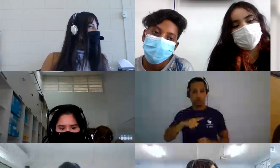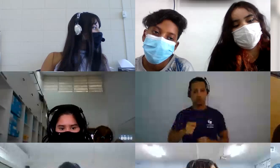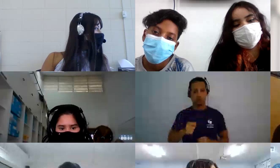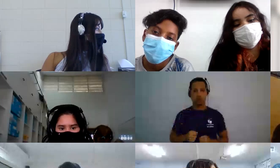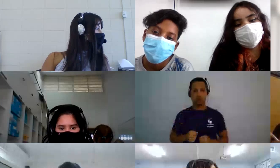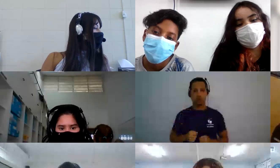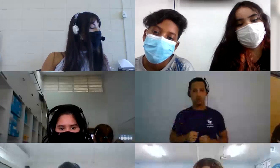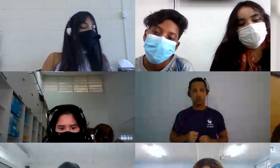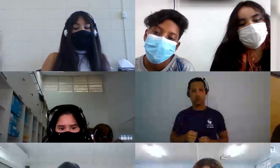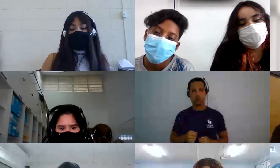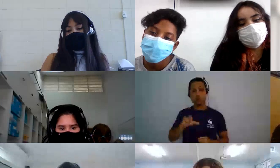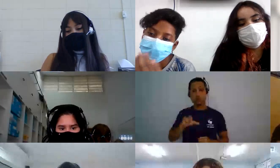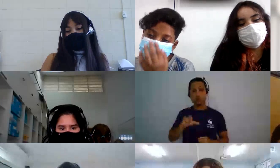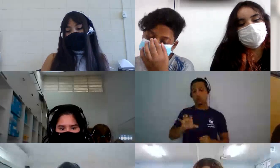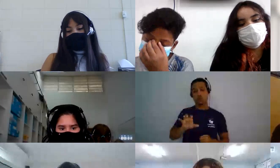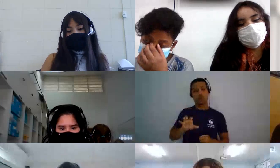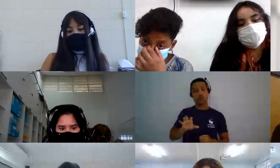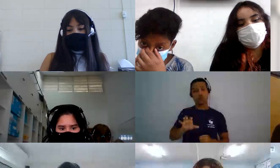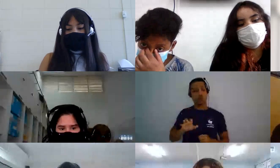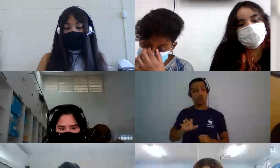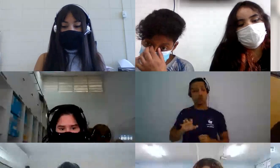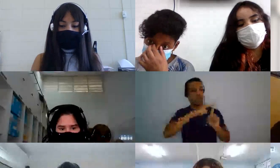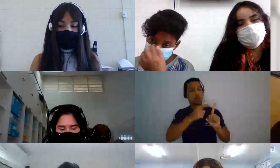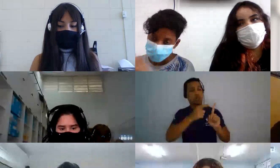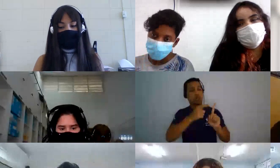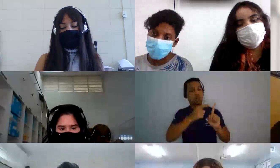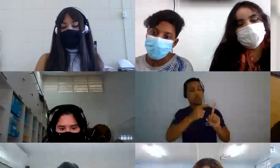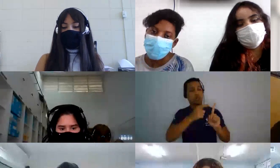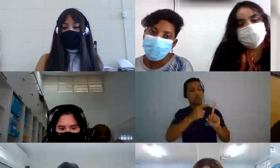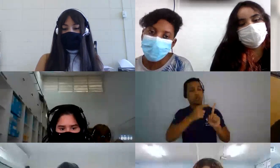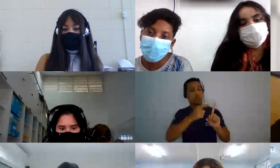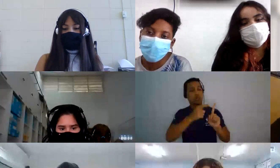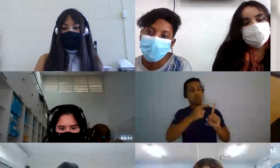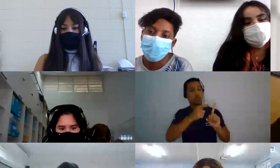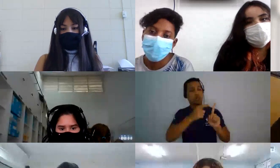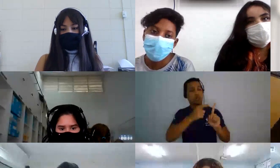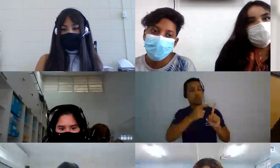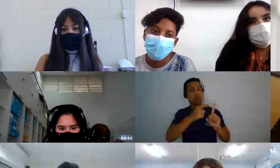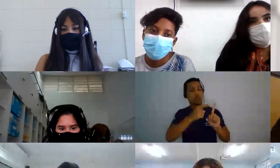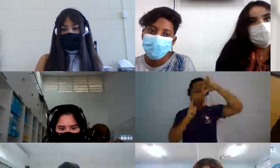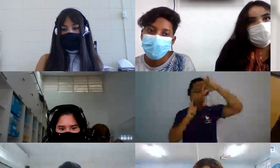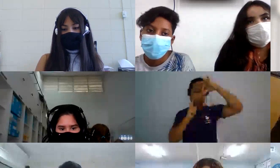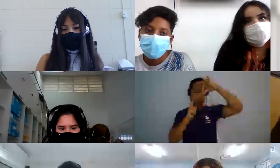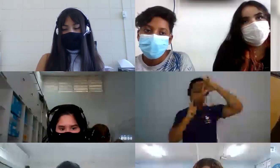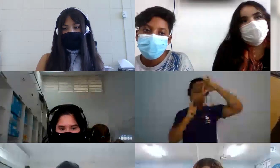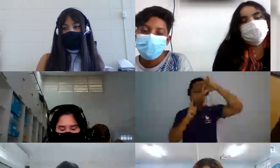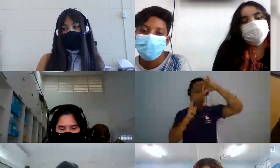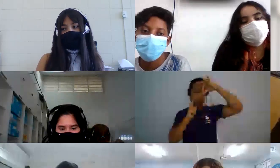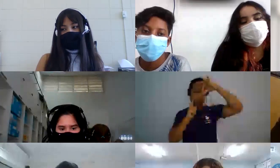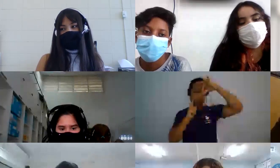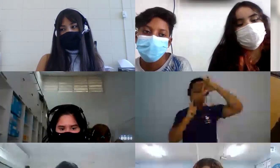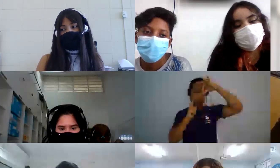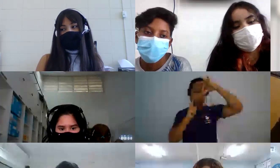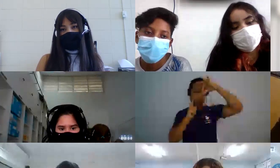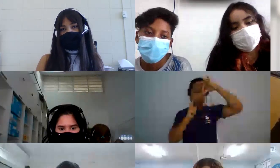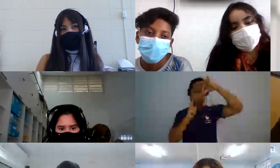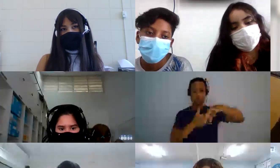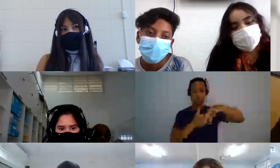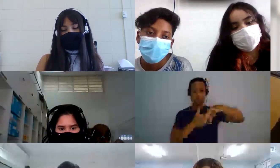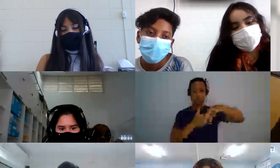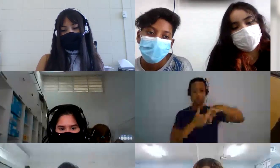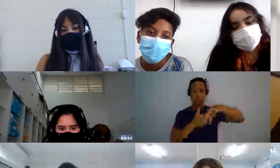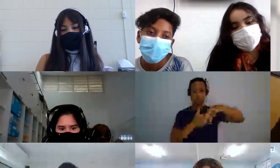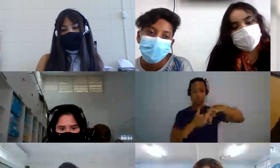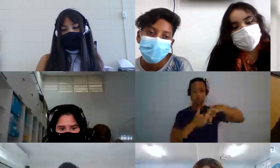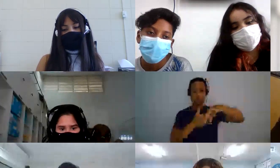um jeito de você ficar grávida, é um pênis entrar dentro de uma vagina. E a melhor maneira de se evitar isso, quer